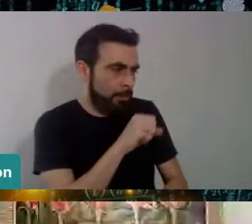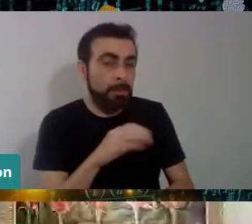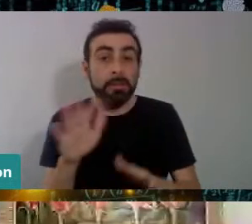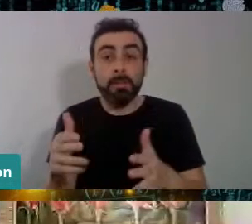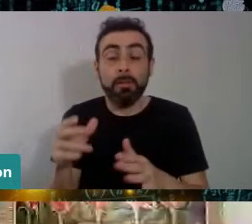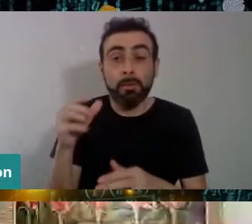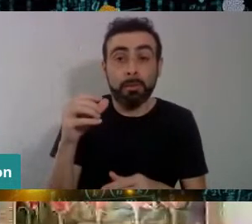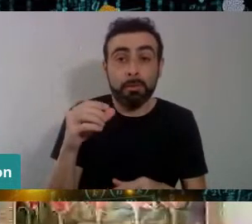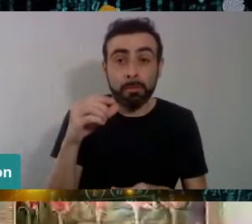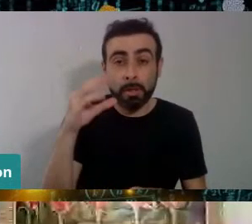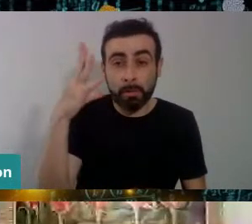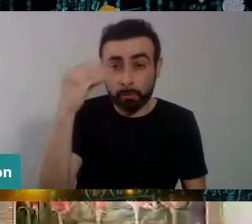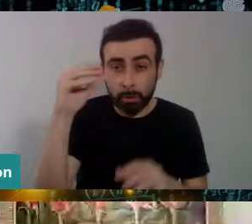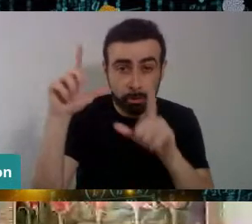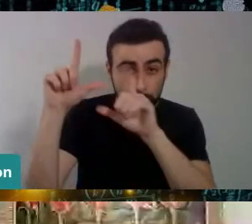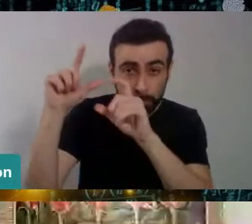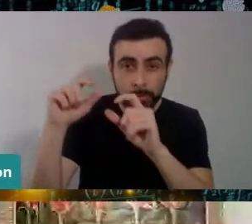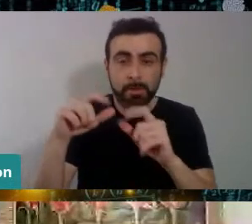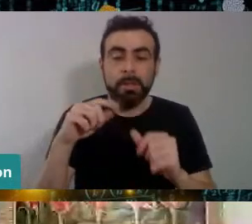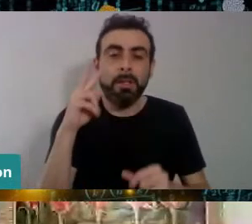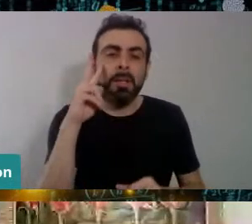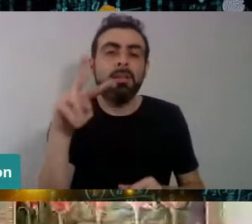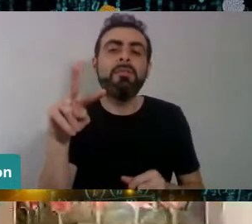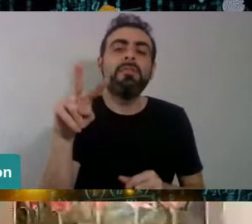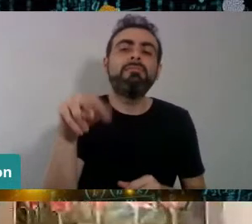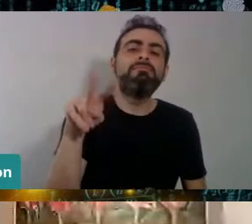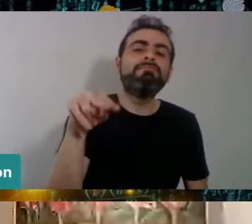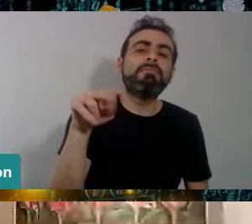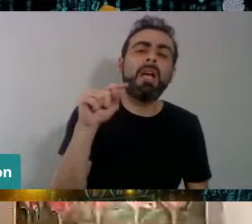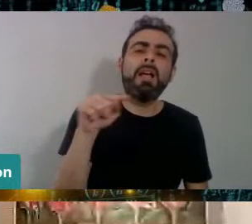né? E nós estávamos vendo